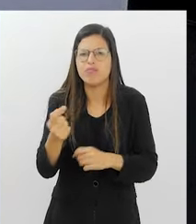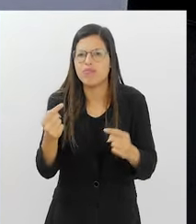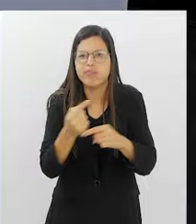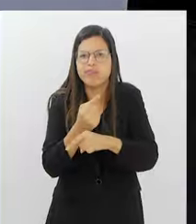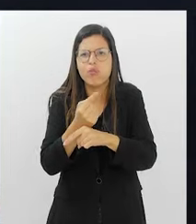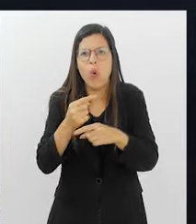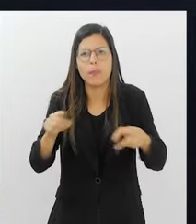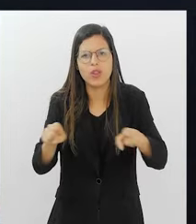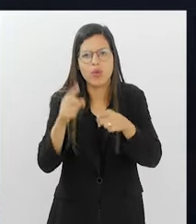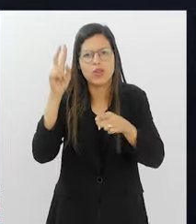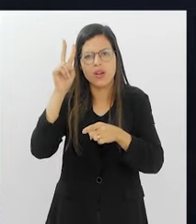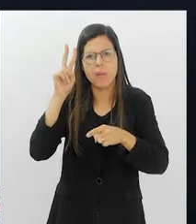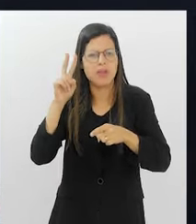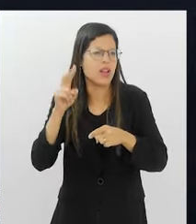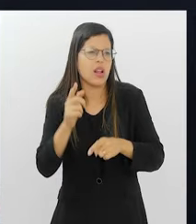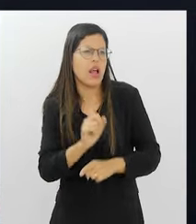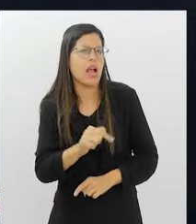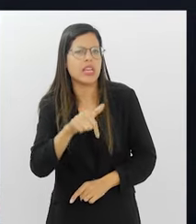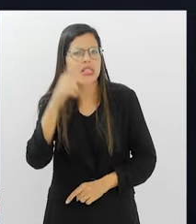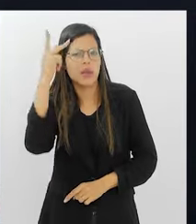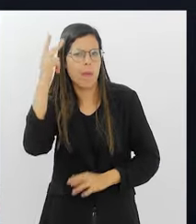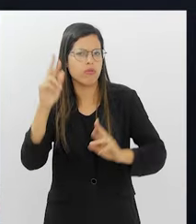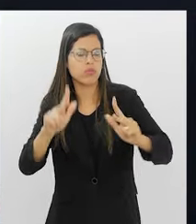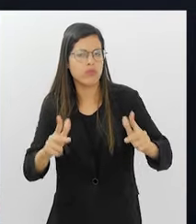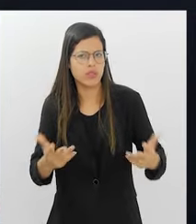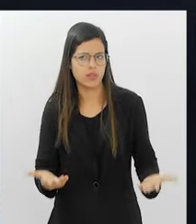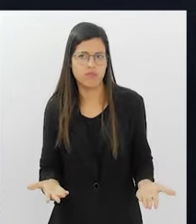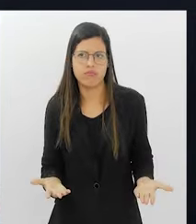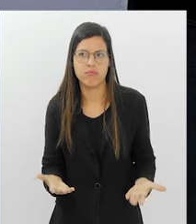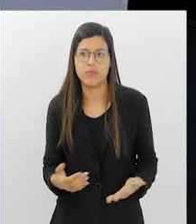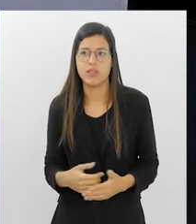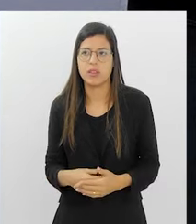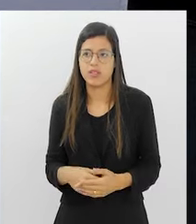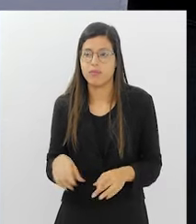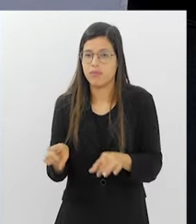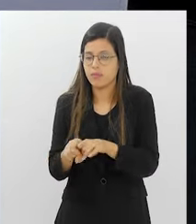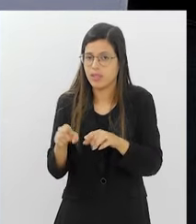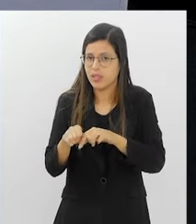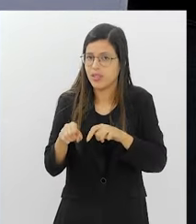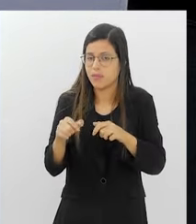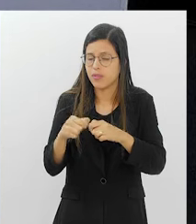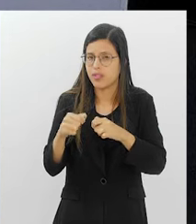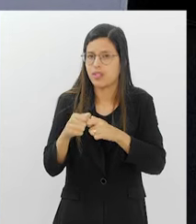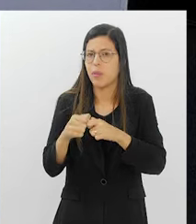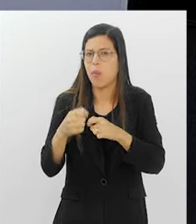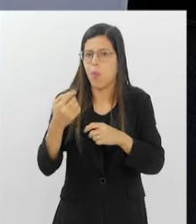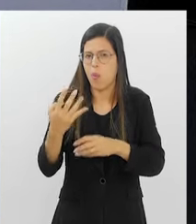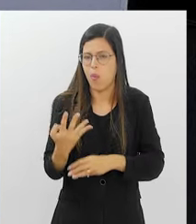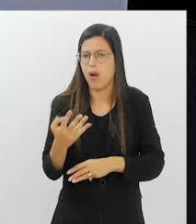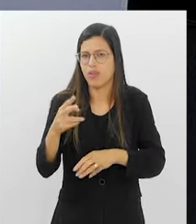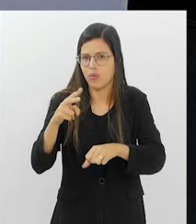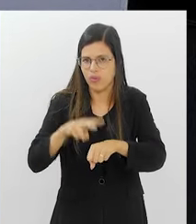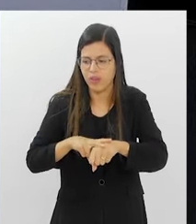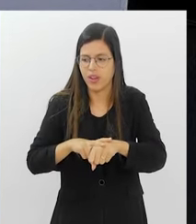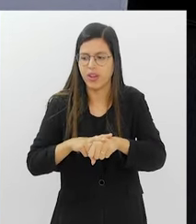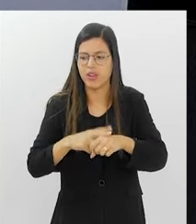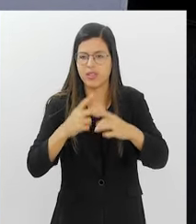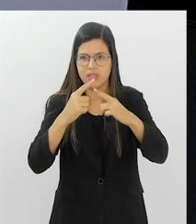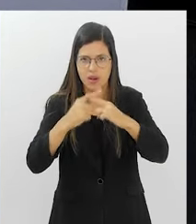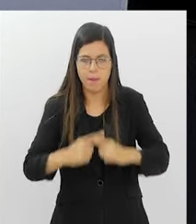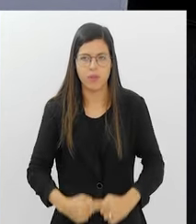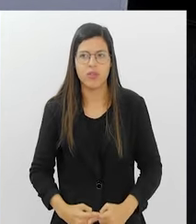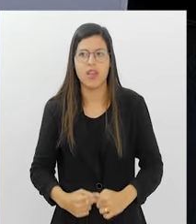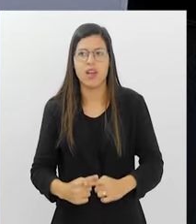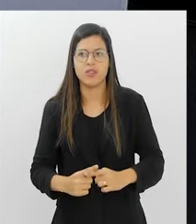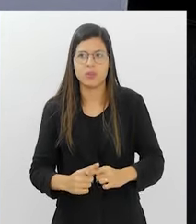como é E aí com isso juntamos quatro campeonatos né Muitos shows que até hoje se faz show do